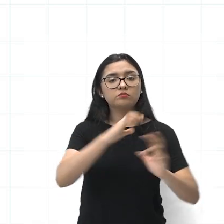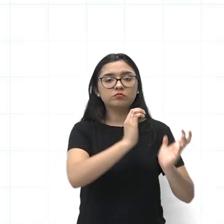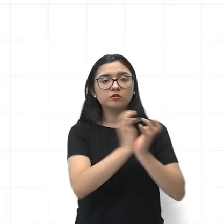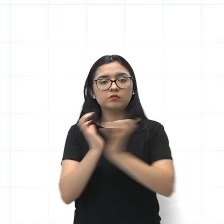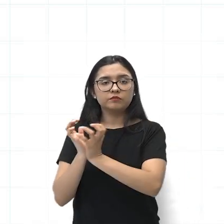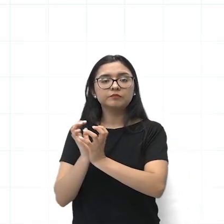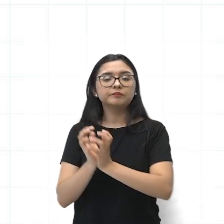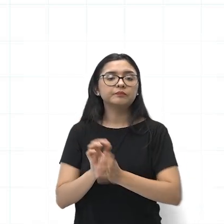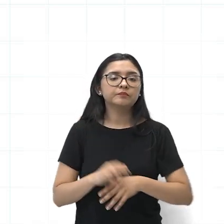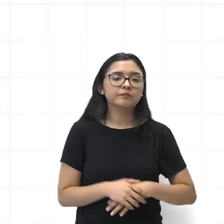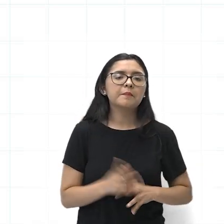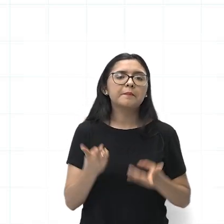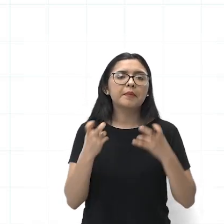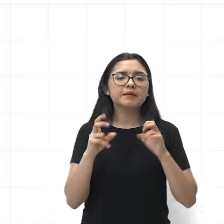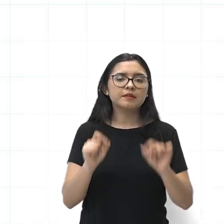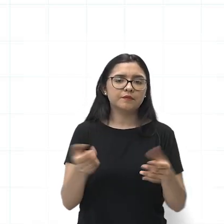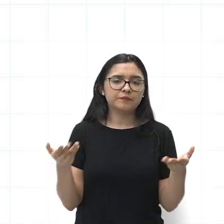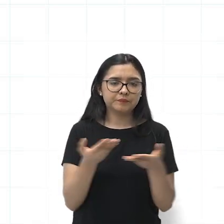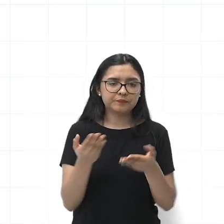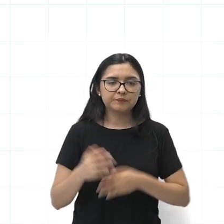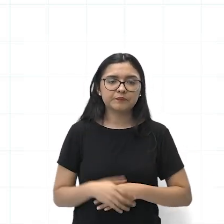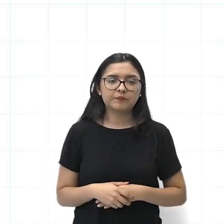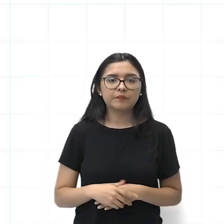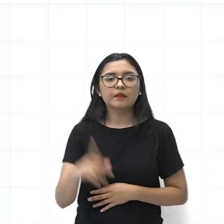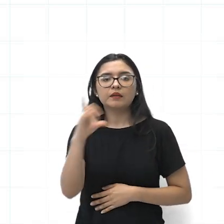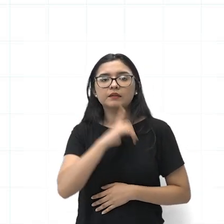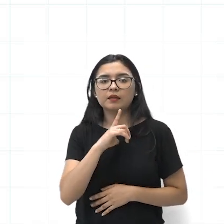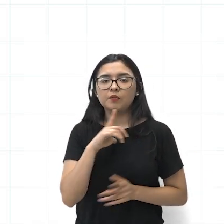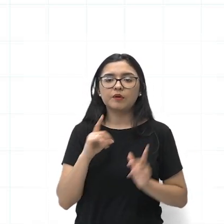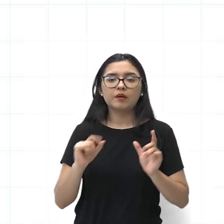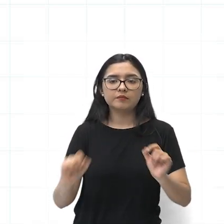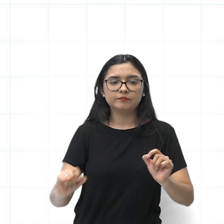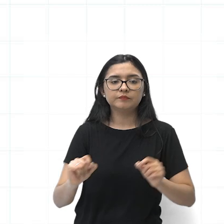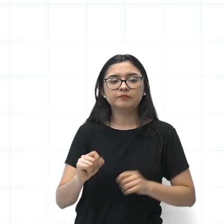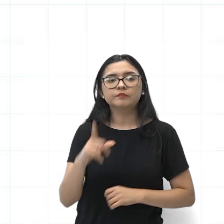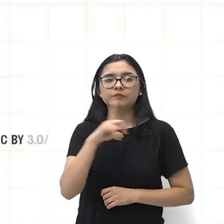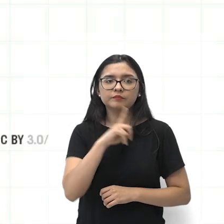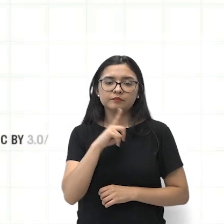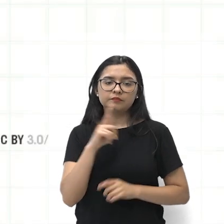classificar. Observem aqui, nós temos